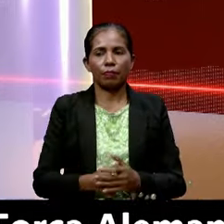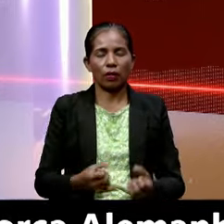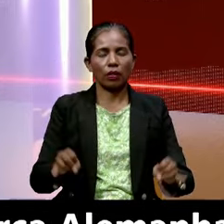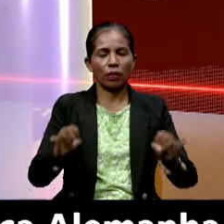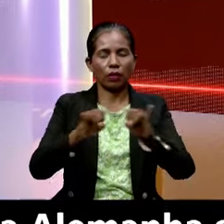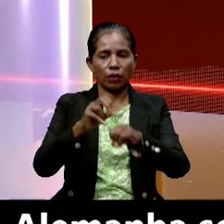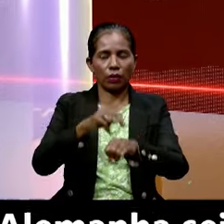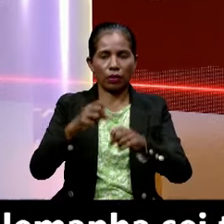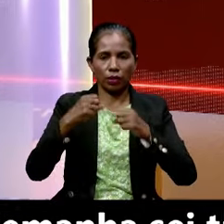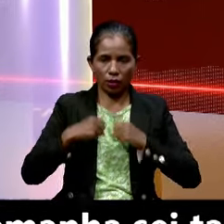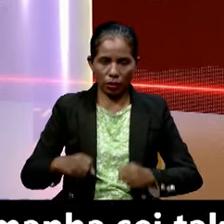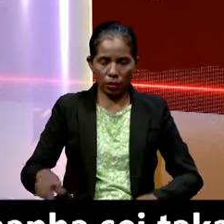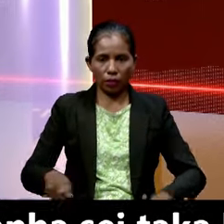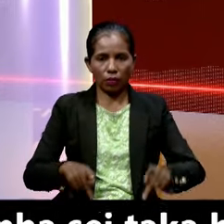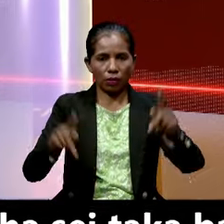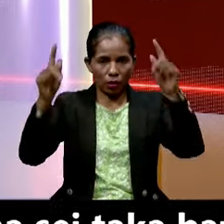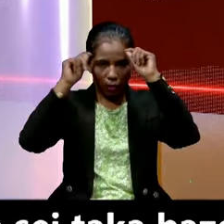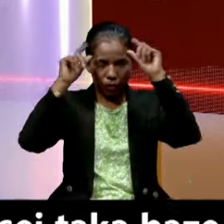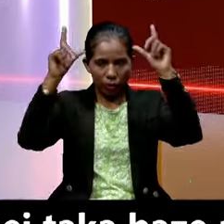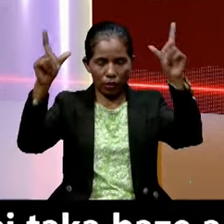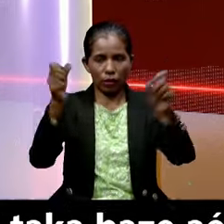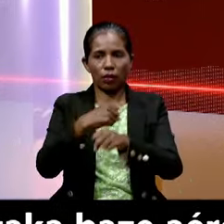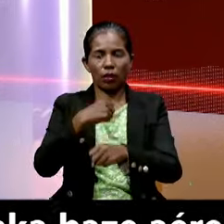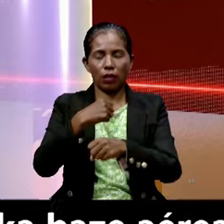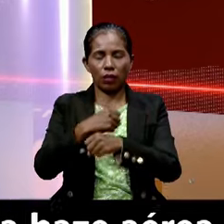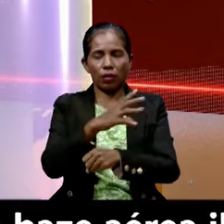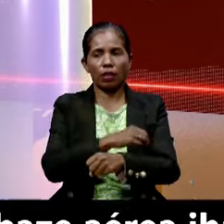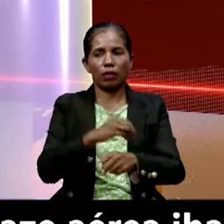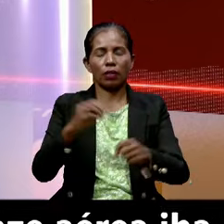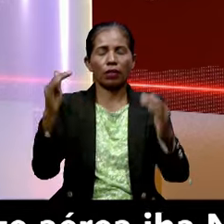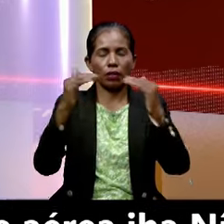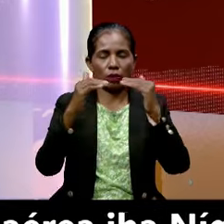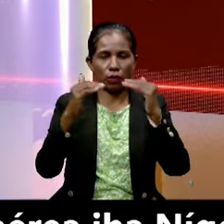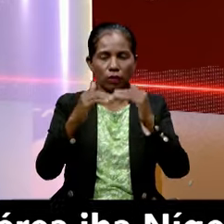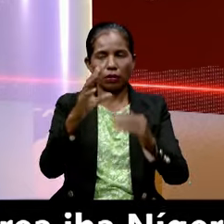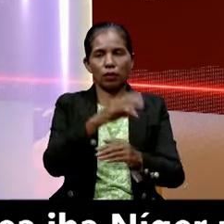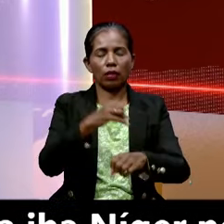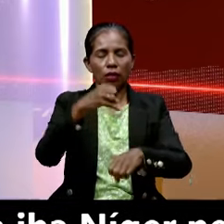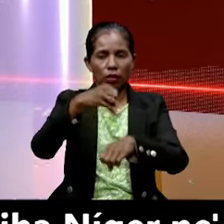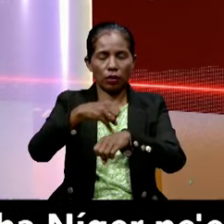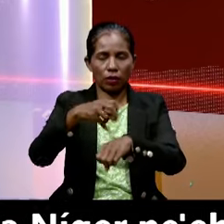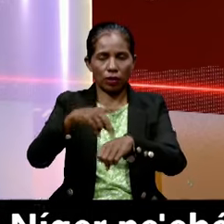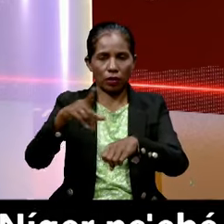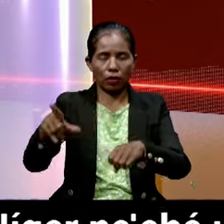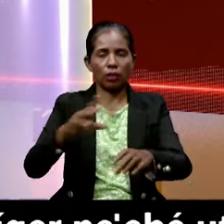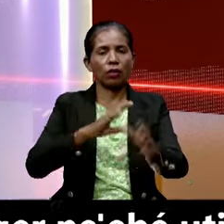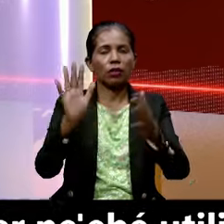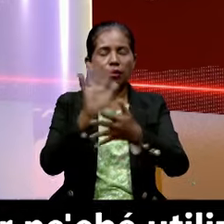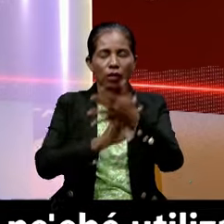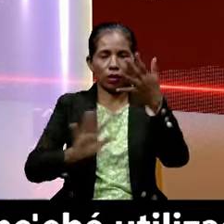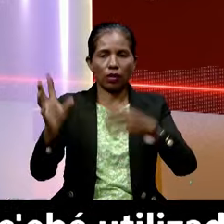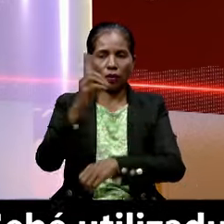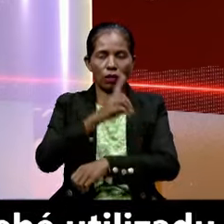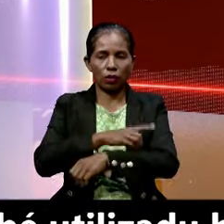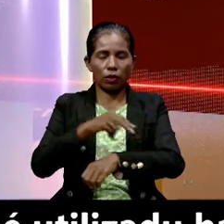Instituto Nacional de Saúde Pública Timor-Leste realiza terceiro seminário científico internacional onde comemora Lorong